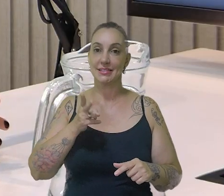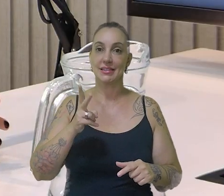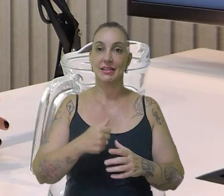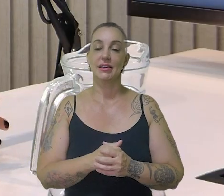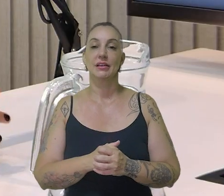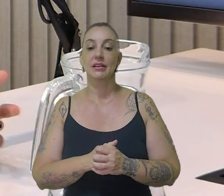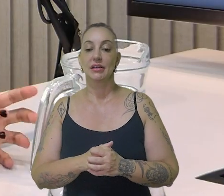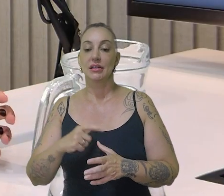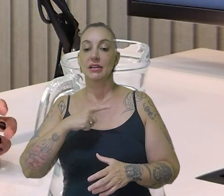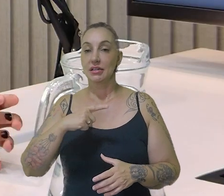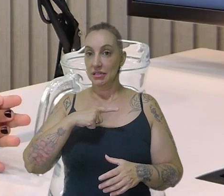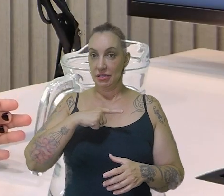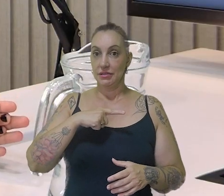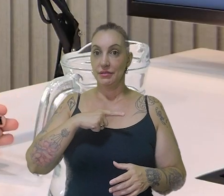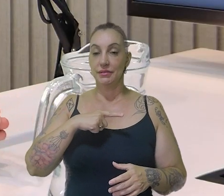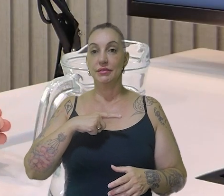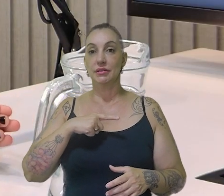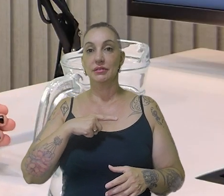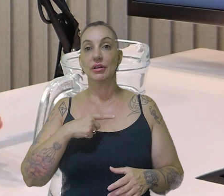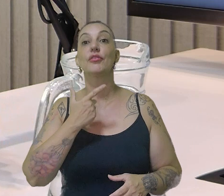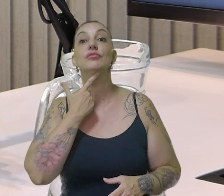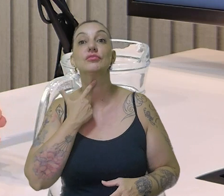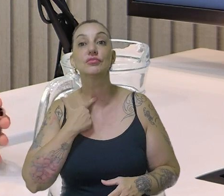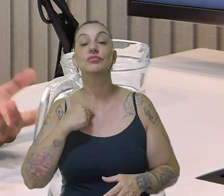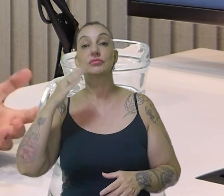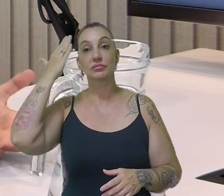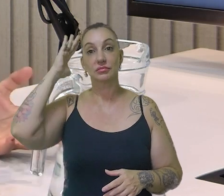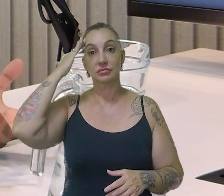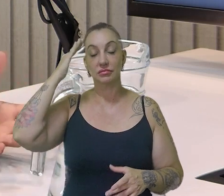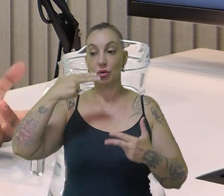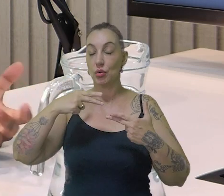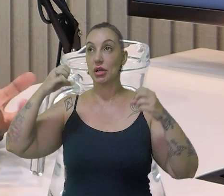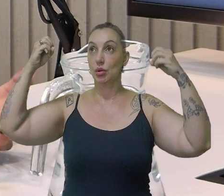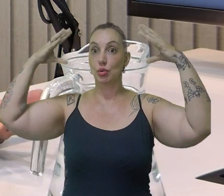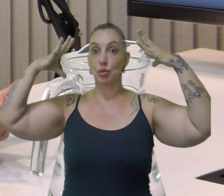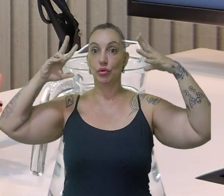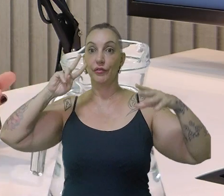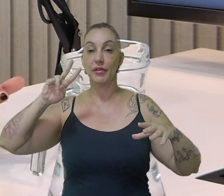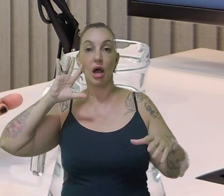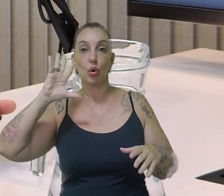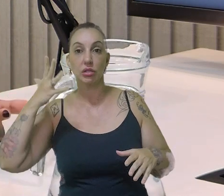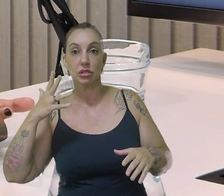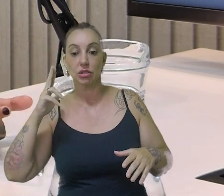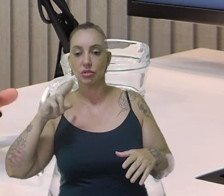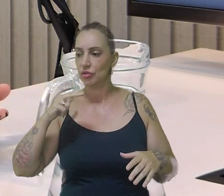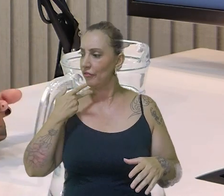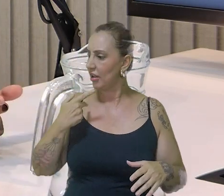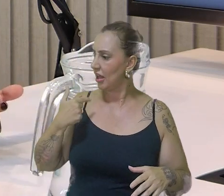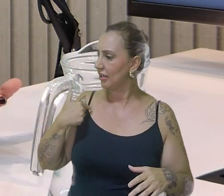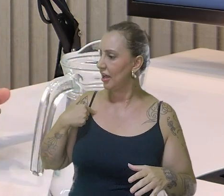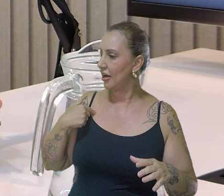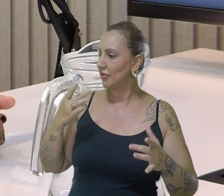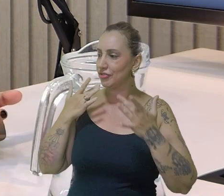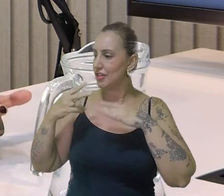sempre tive muita muita vontade de entender a coisa da luz e eu via acontecendo assim eu nunca falava pô quero